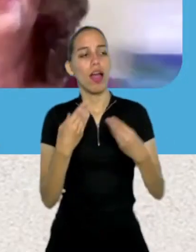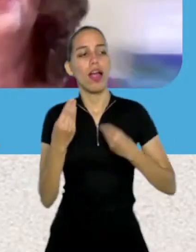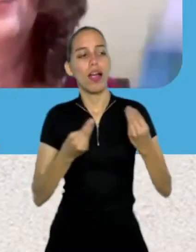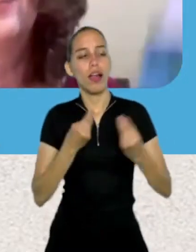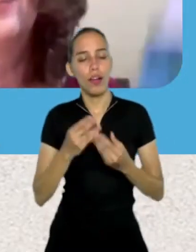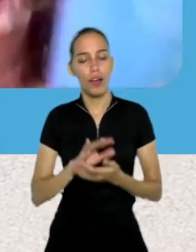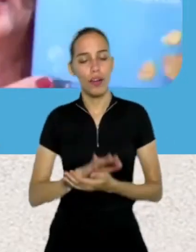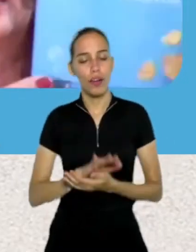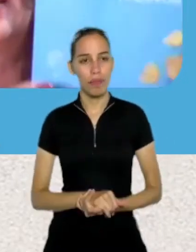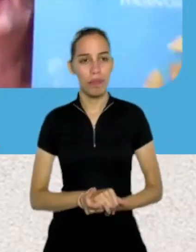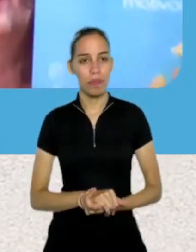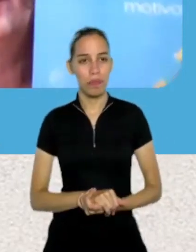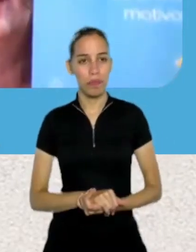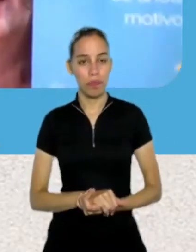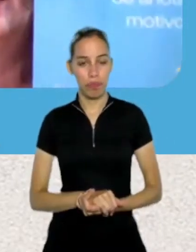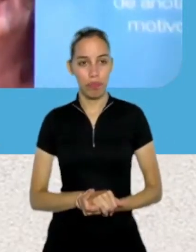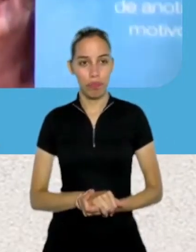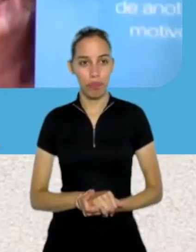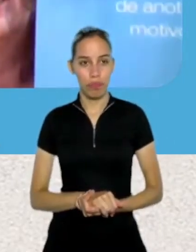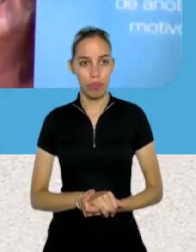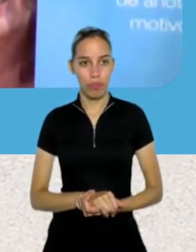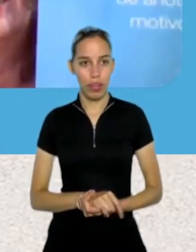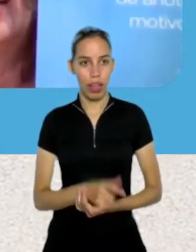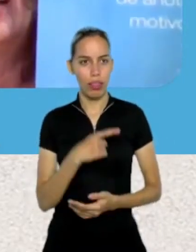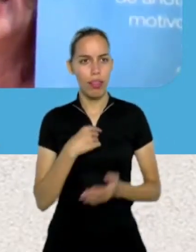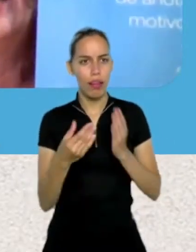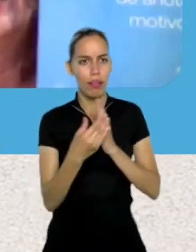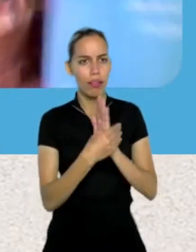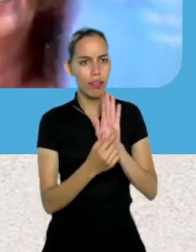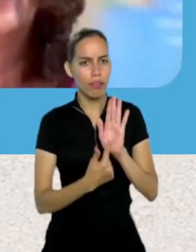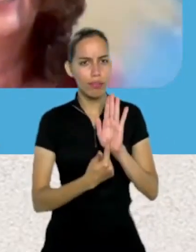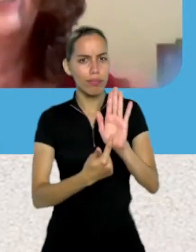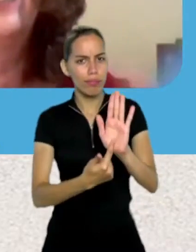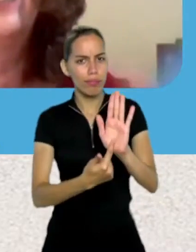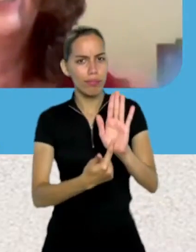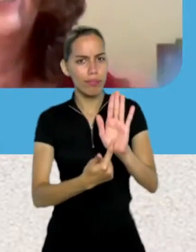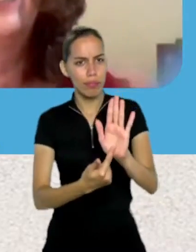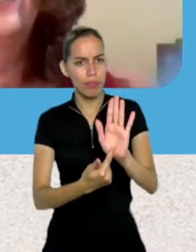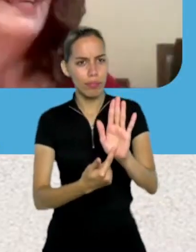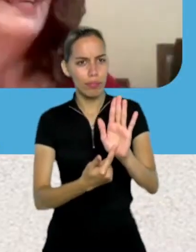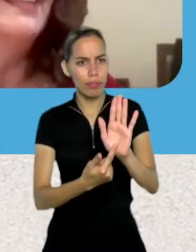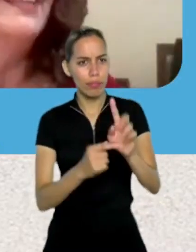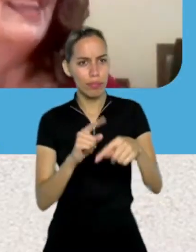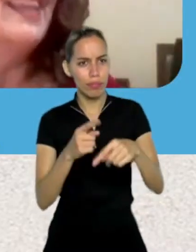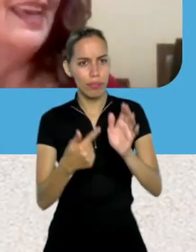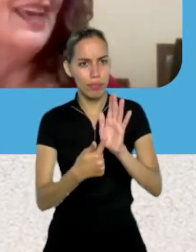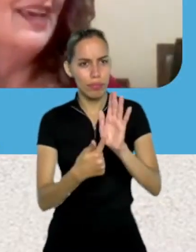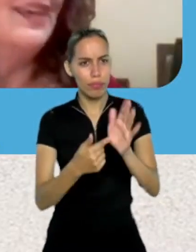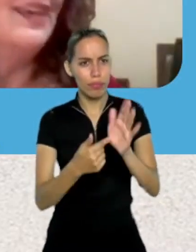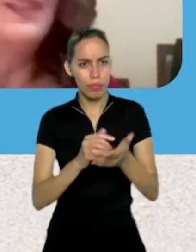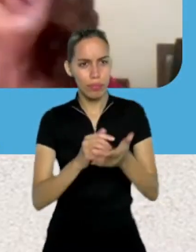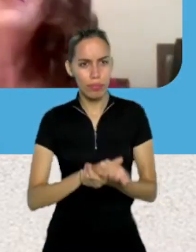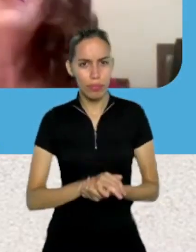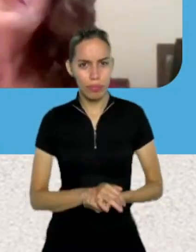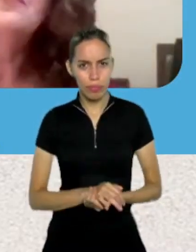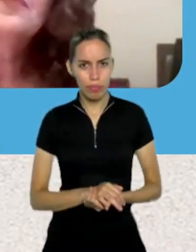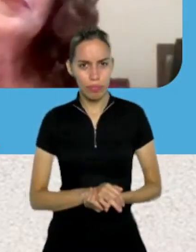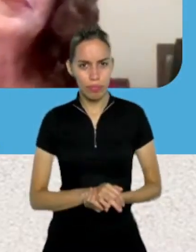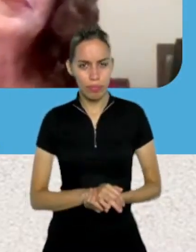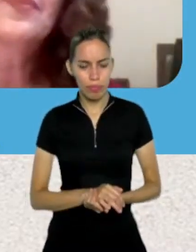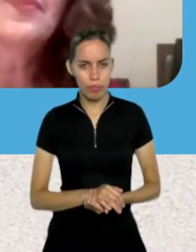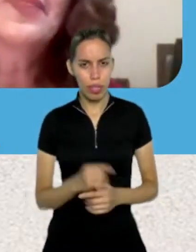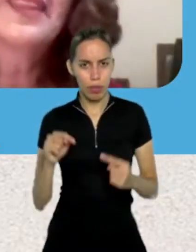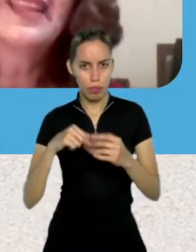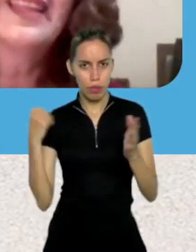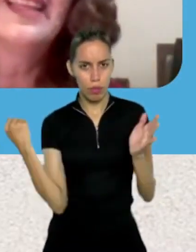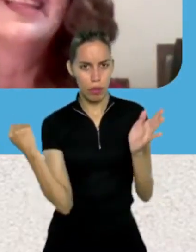livro. Foi lançado A gente tem a pela. capa dele aqui, a Nina Até coloca para contém, para a gente não pra É, ficar mais fácil a leitura para as